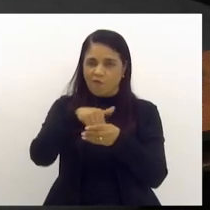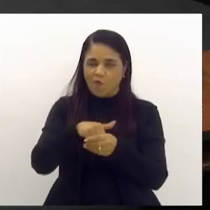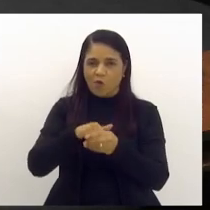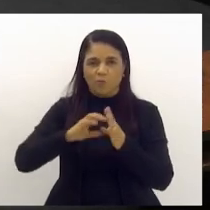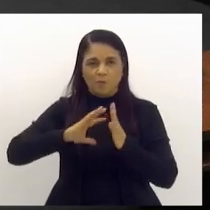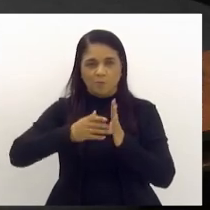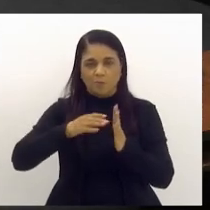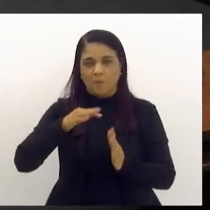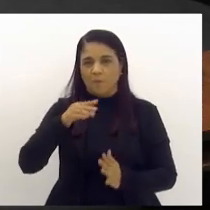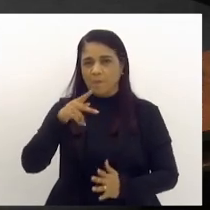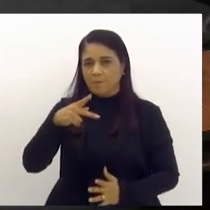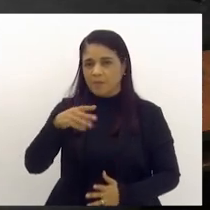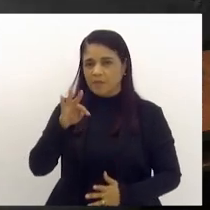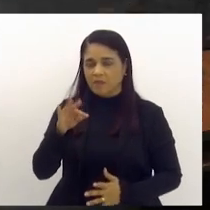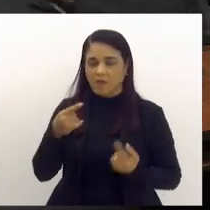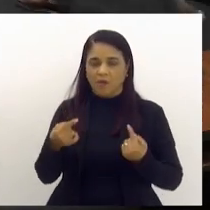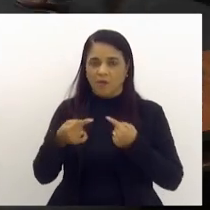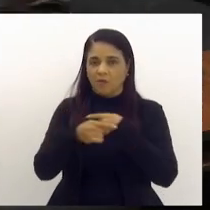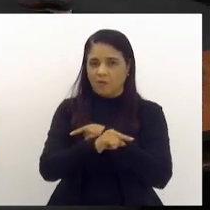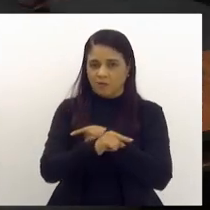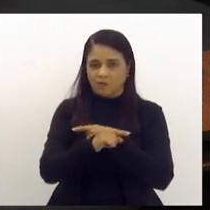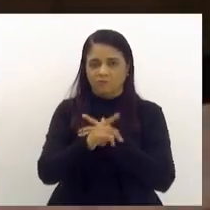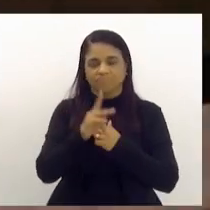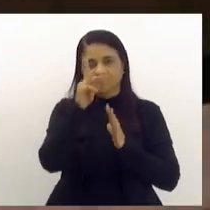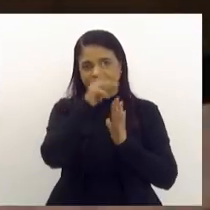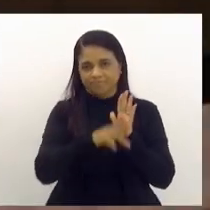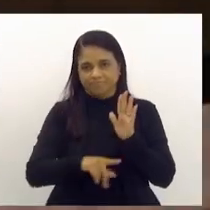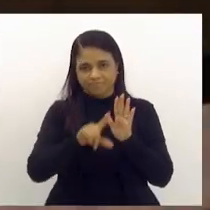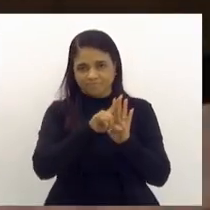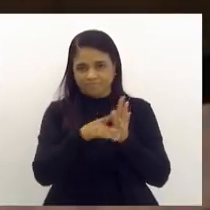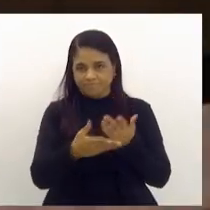bancada do PT contrário ao projeto.